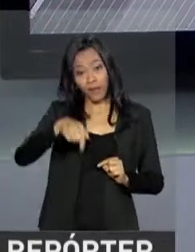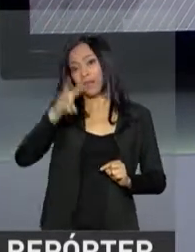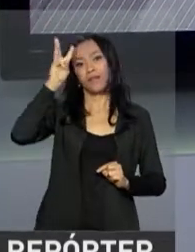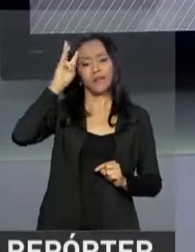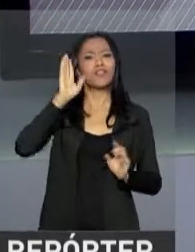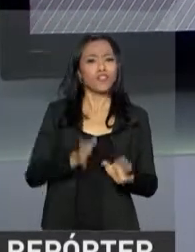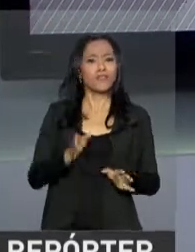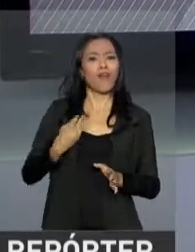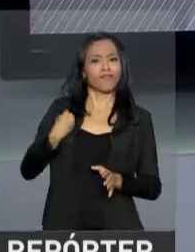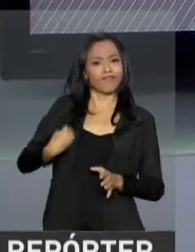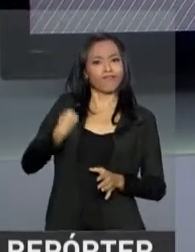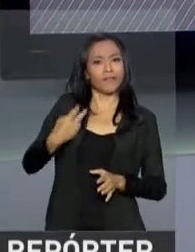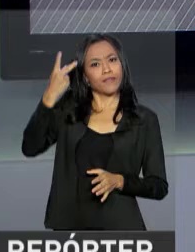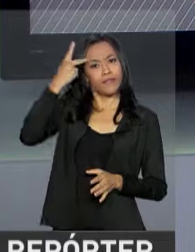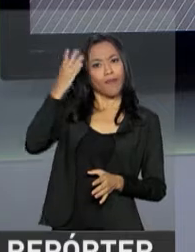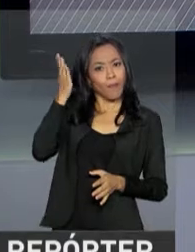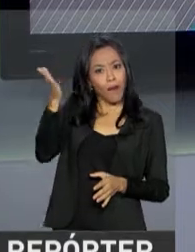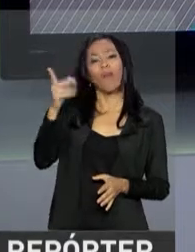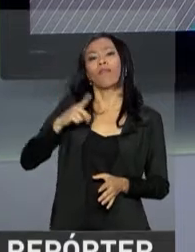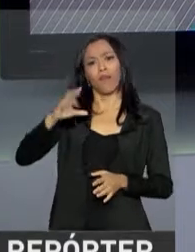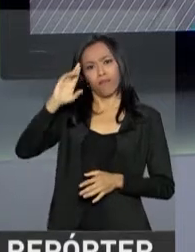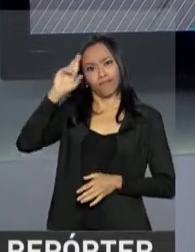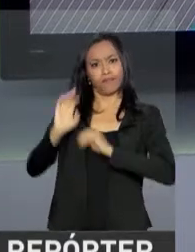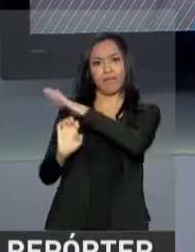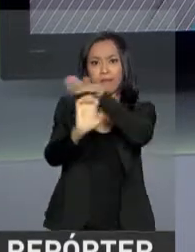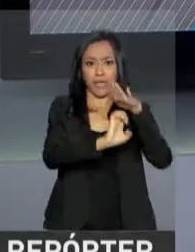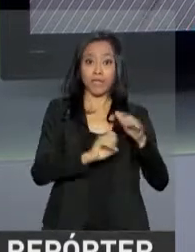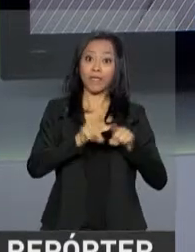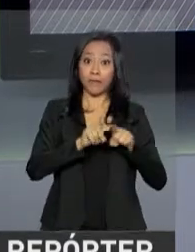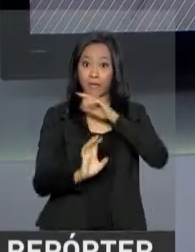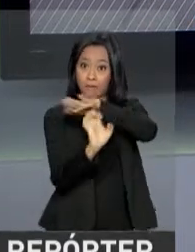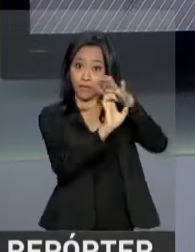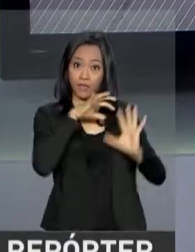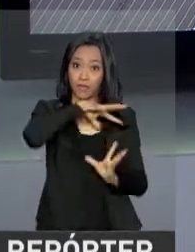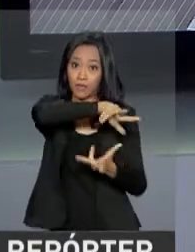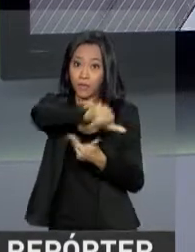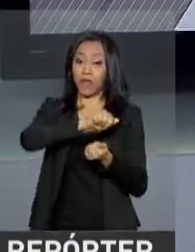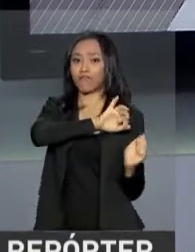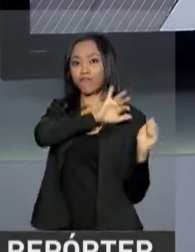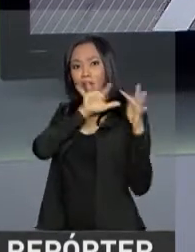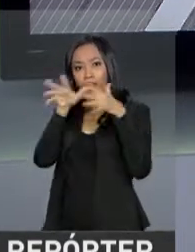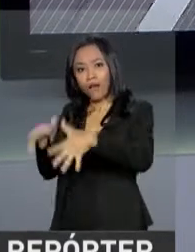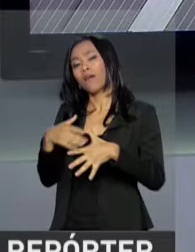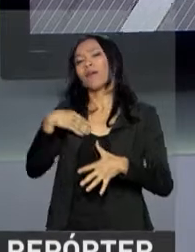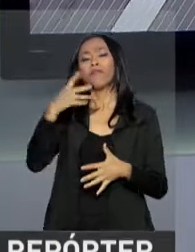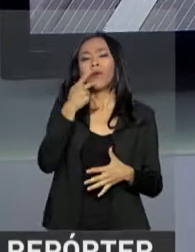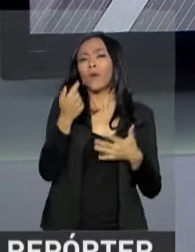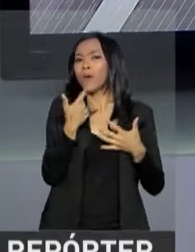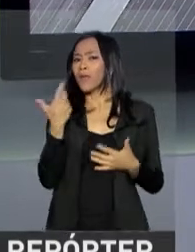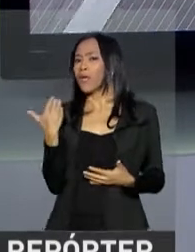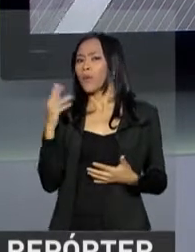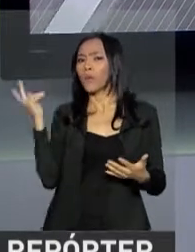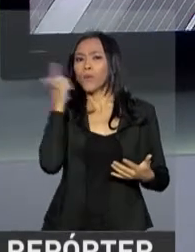a agenda em São Paulo. A empresários do Estado e também para investidores internacionais, o presidente destacou os avanços recentes da